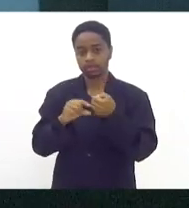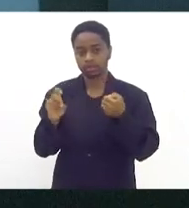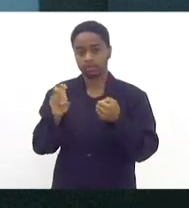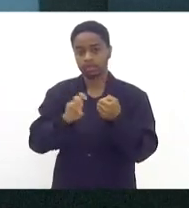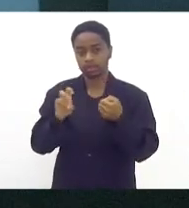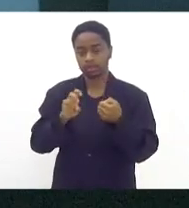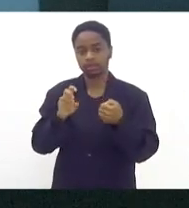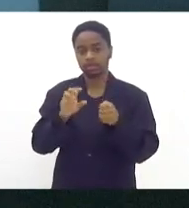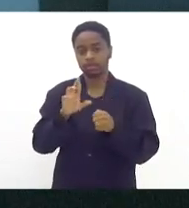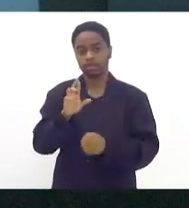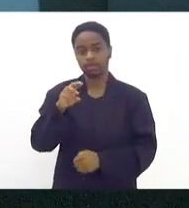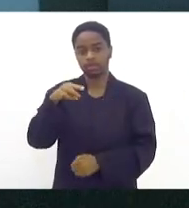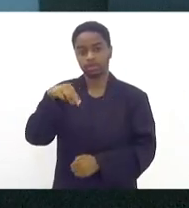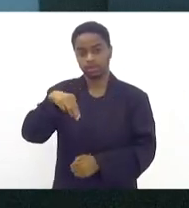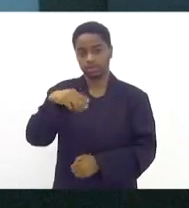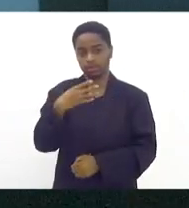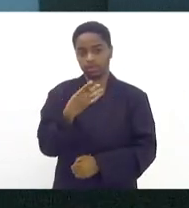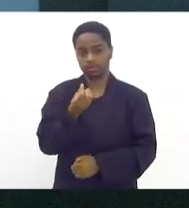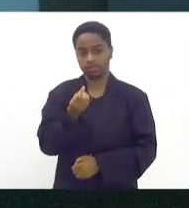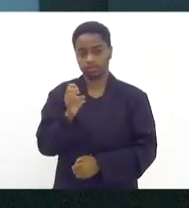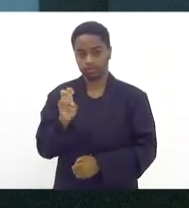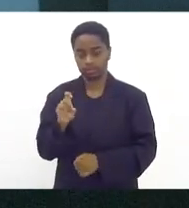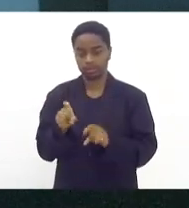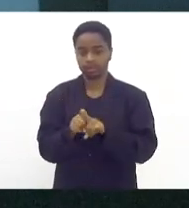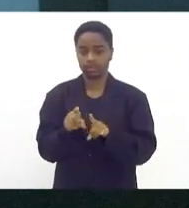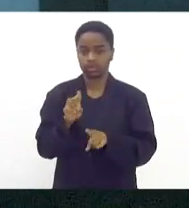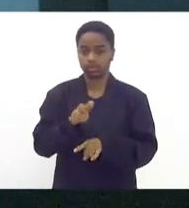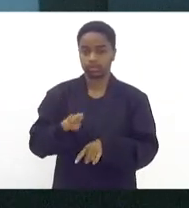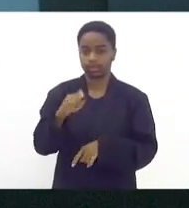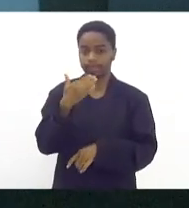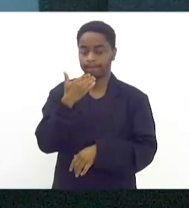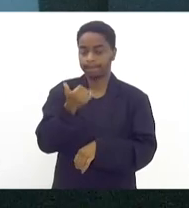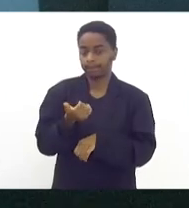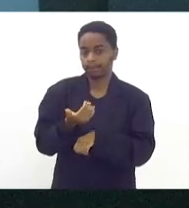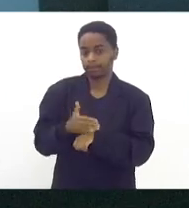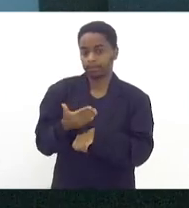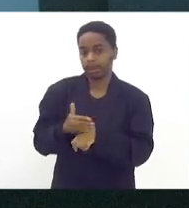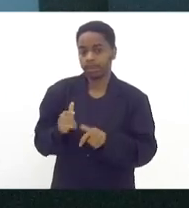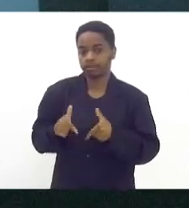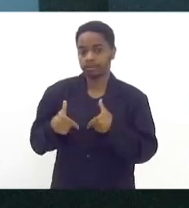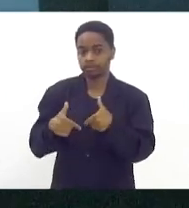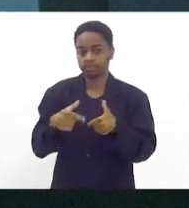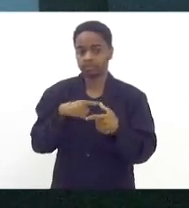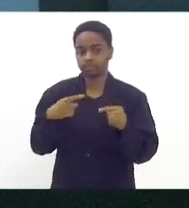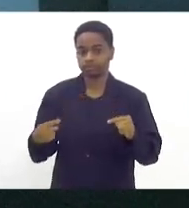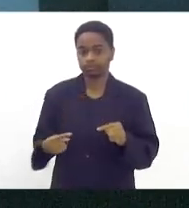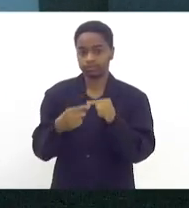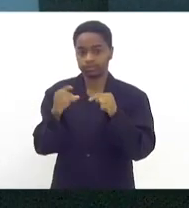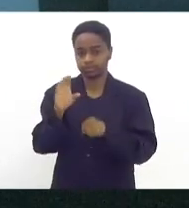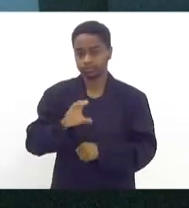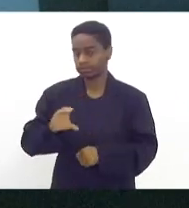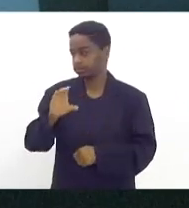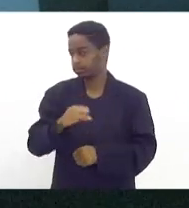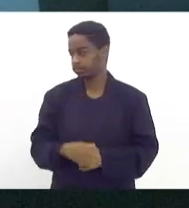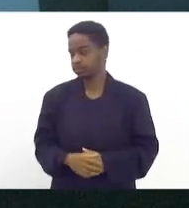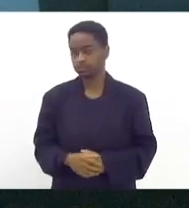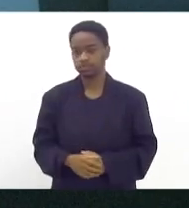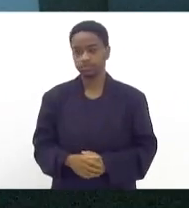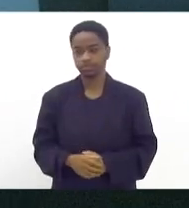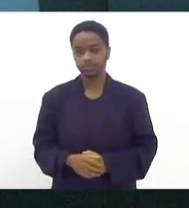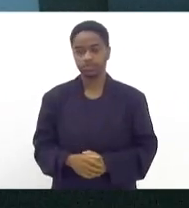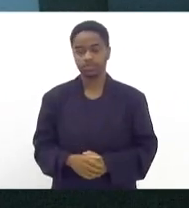465 utilização das melhorias PR das melhores práticas baseadas em evidências científicas próximo por